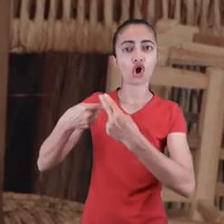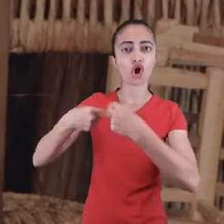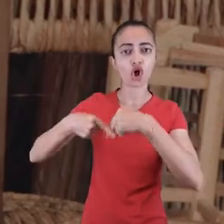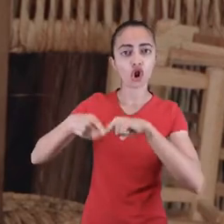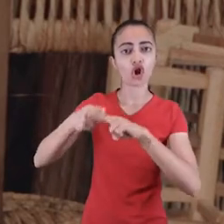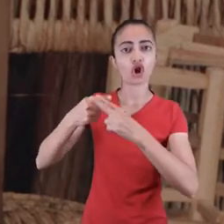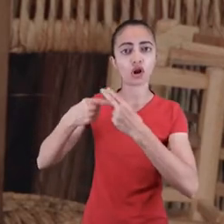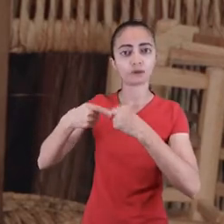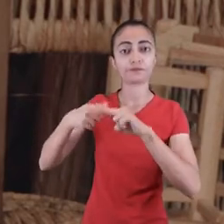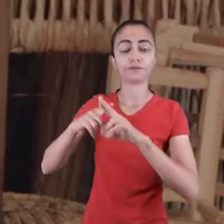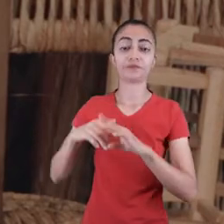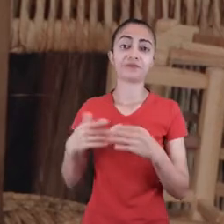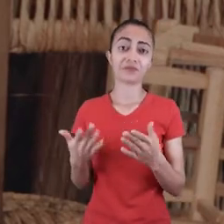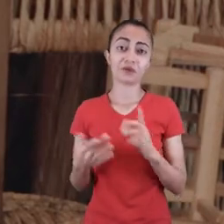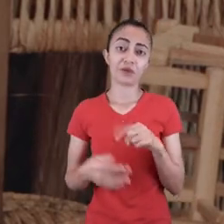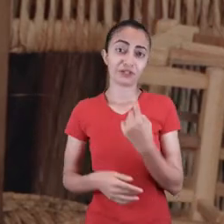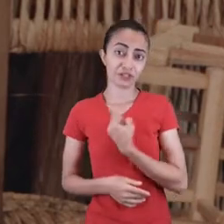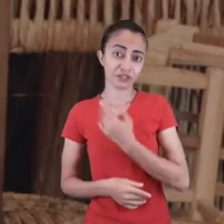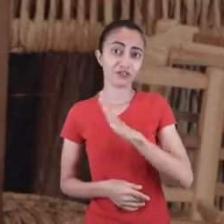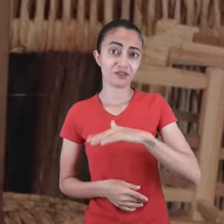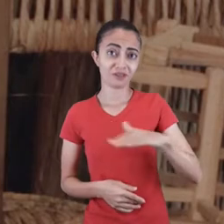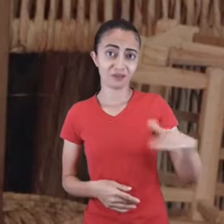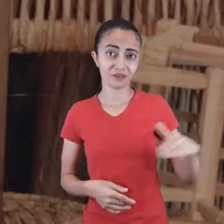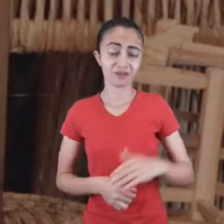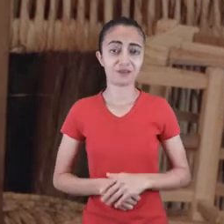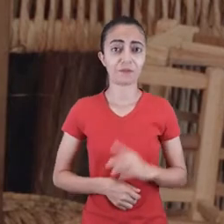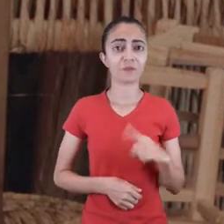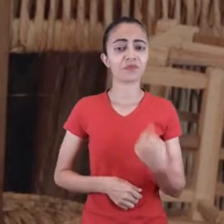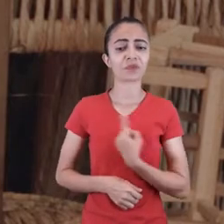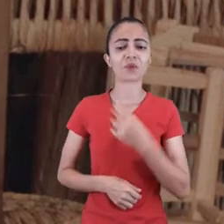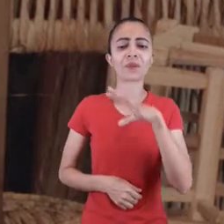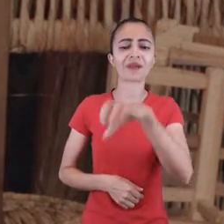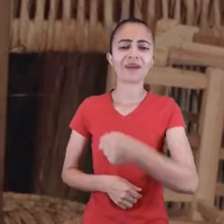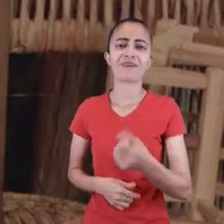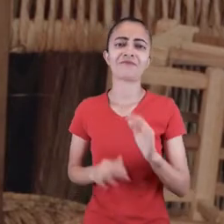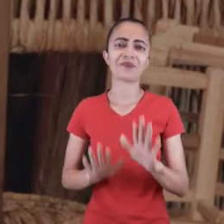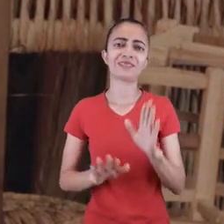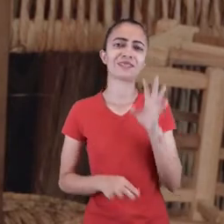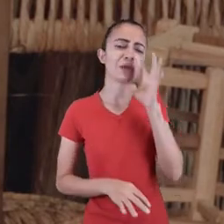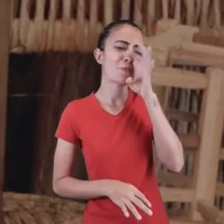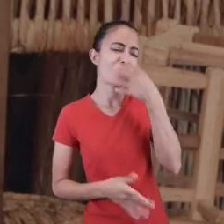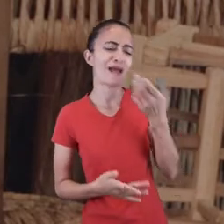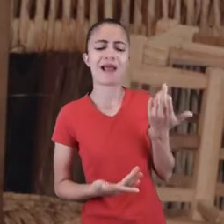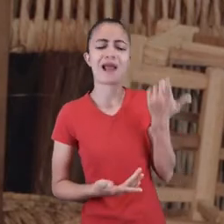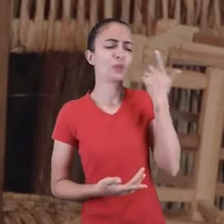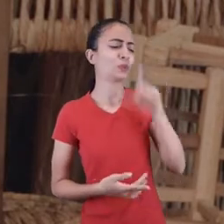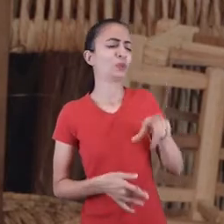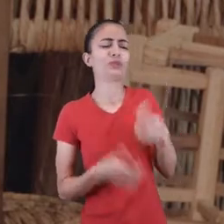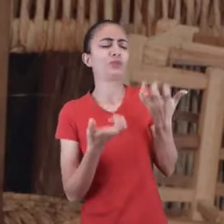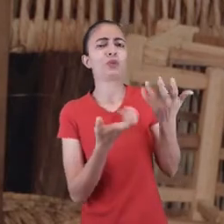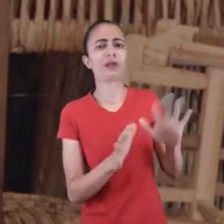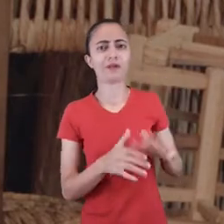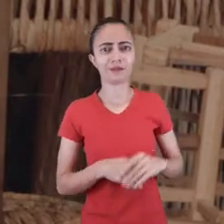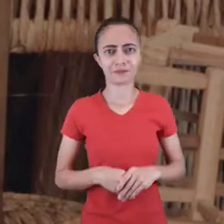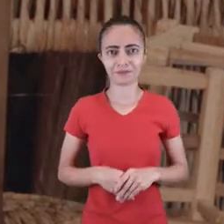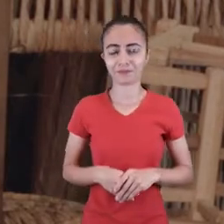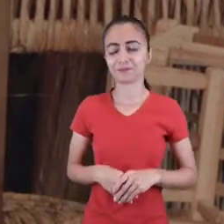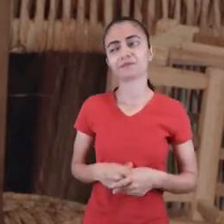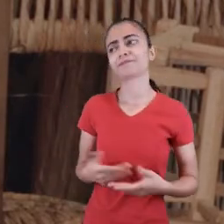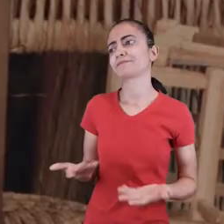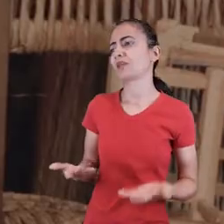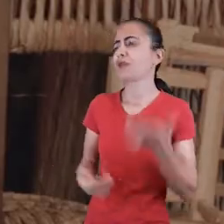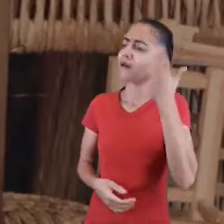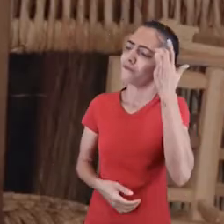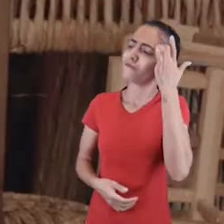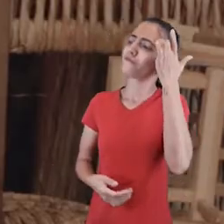outro. E como a gente era criança, nós pegava, ficava teimando, não mãe, não dá certo, não vou fazer.